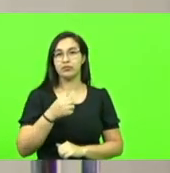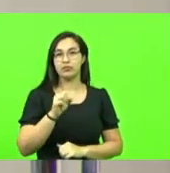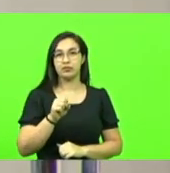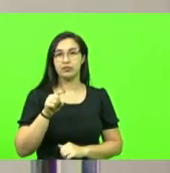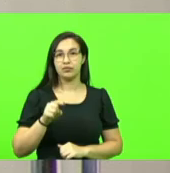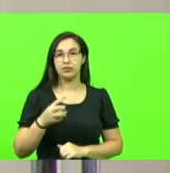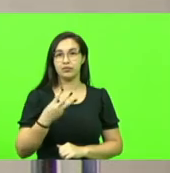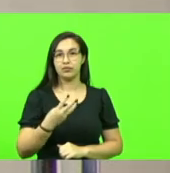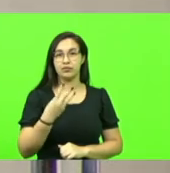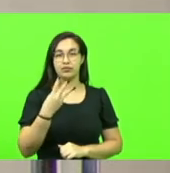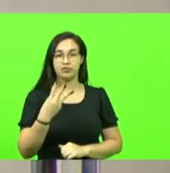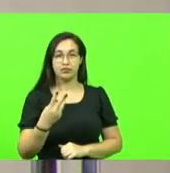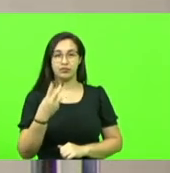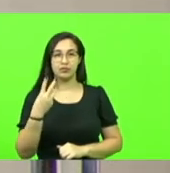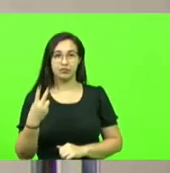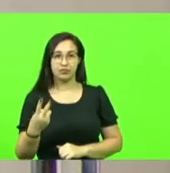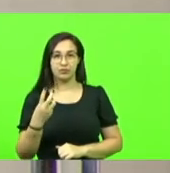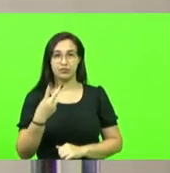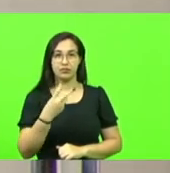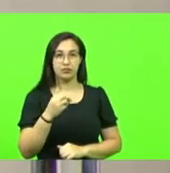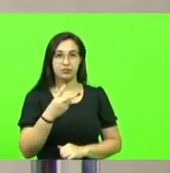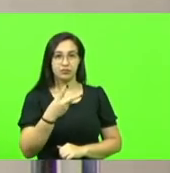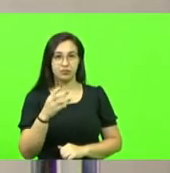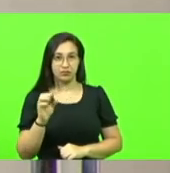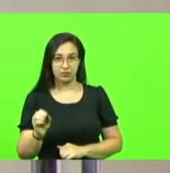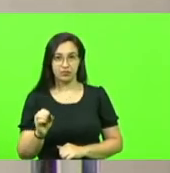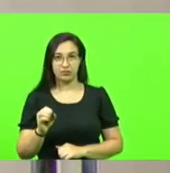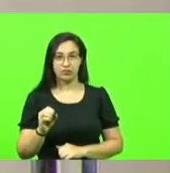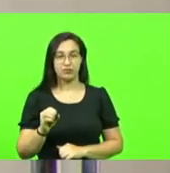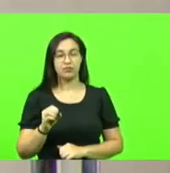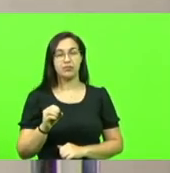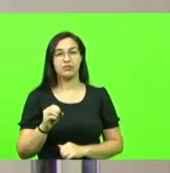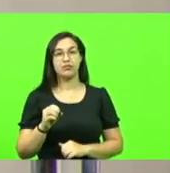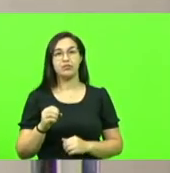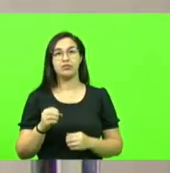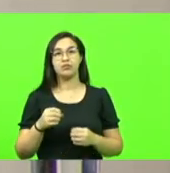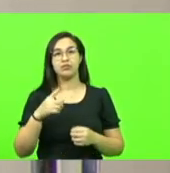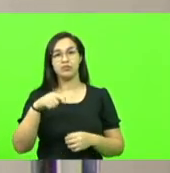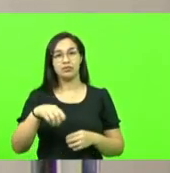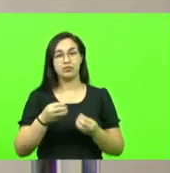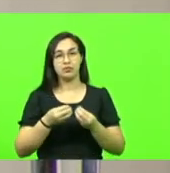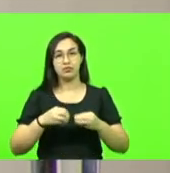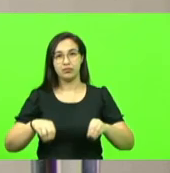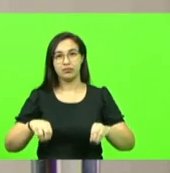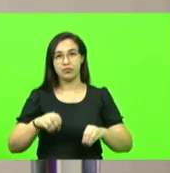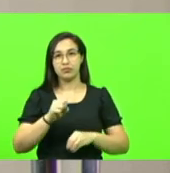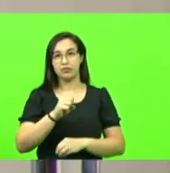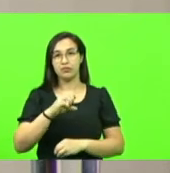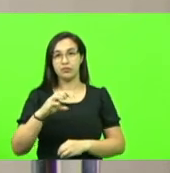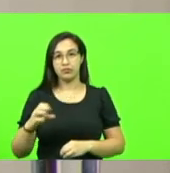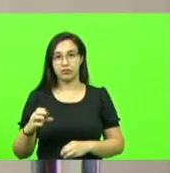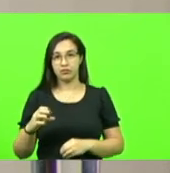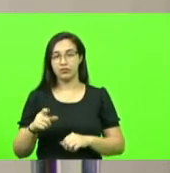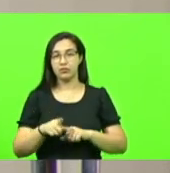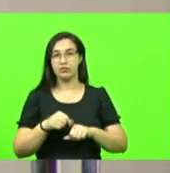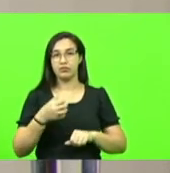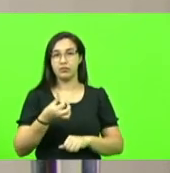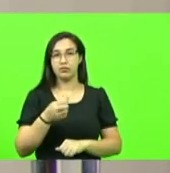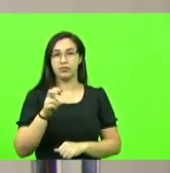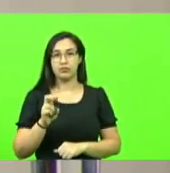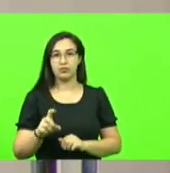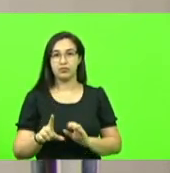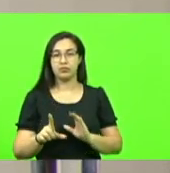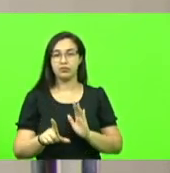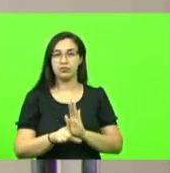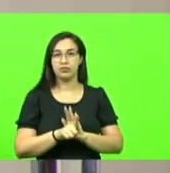18.332 de 2020, que declara estado de calamidade pública no Estado de Santa Catarina para fins do disposto no artigo 65 da Lei